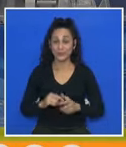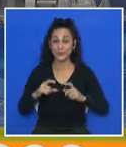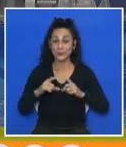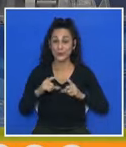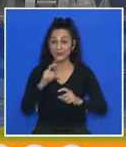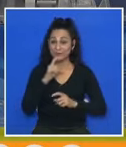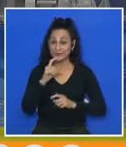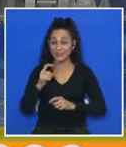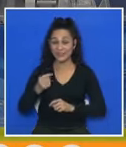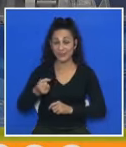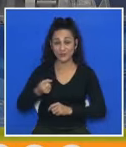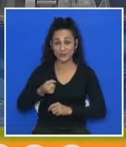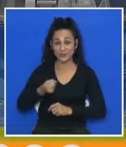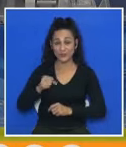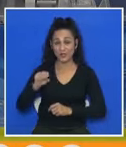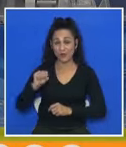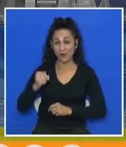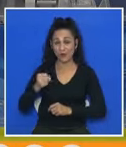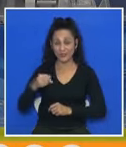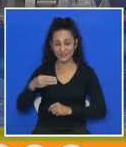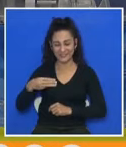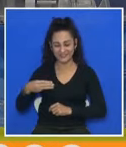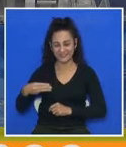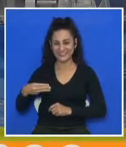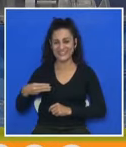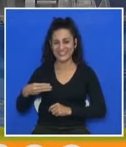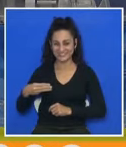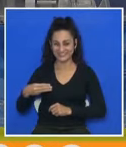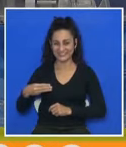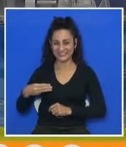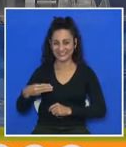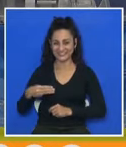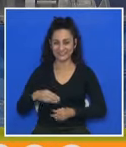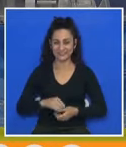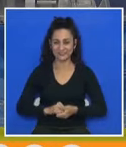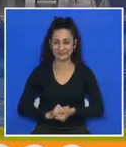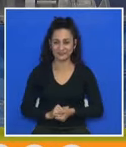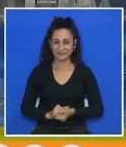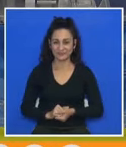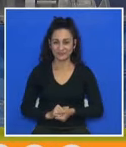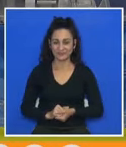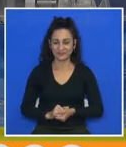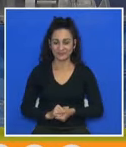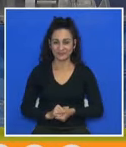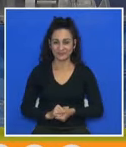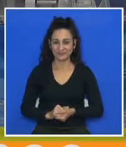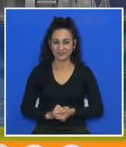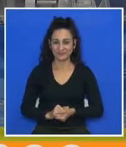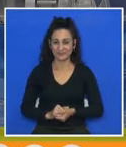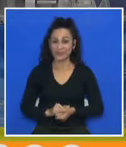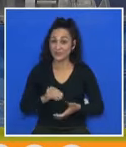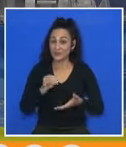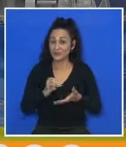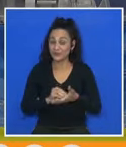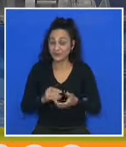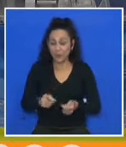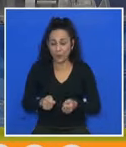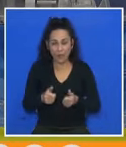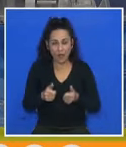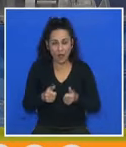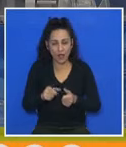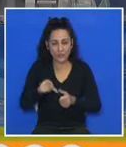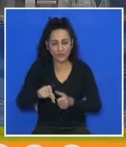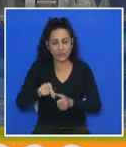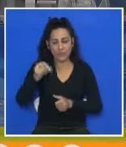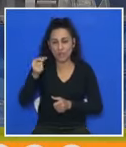Bola verde, número 83. Verde, 83. Falta pouco, faltam apenas